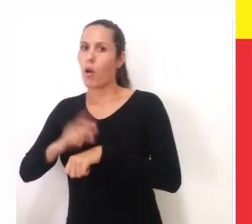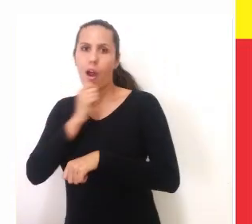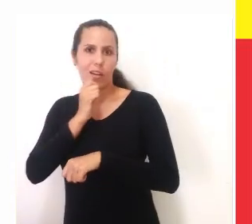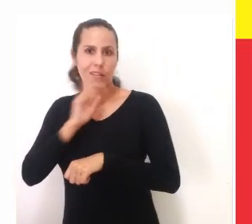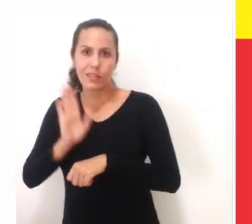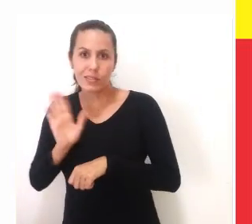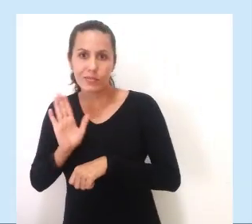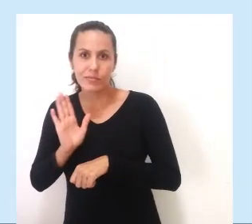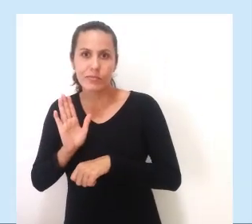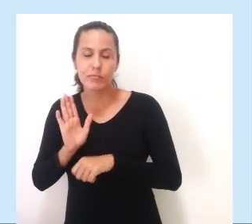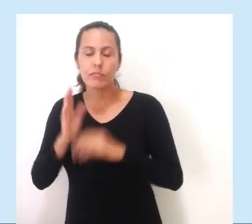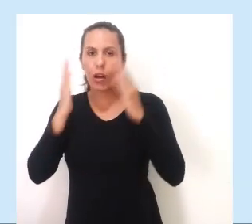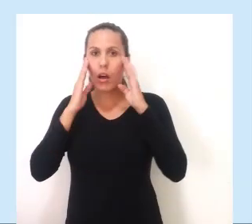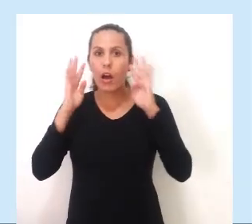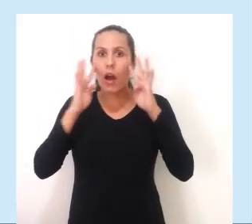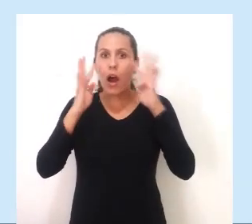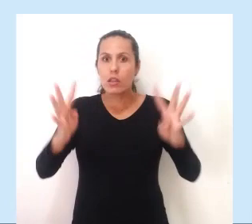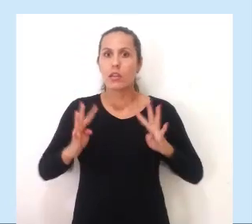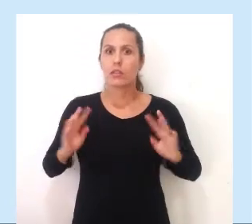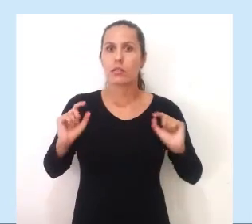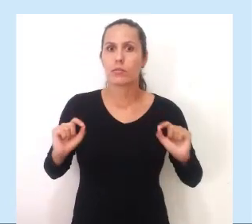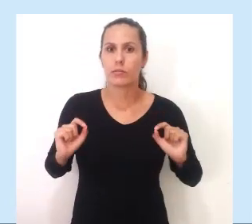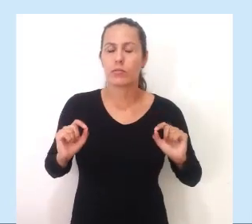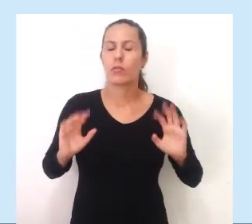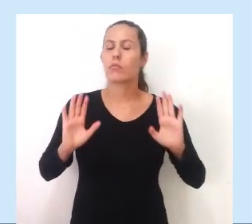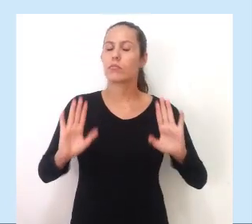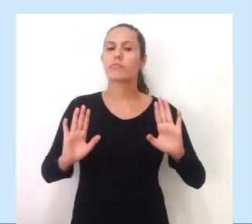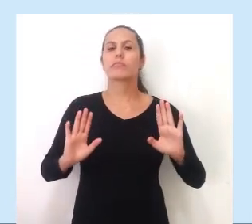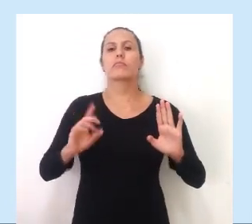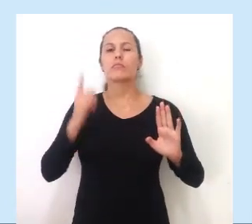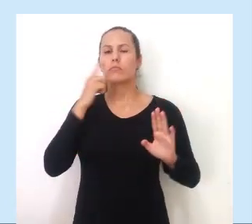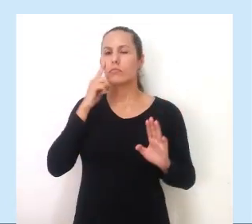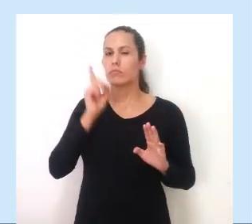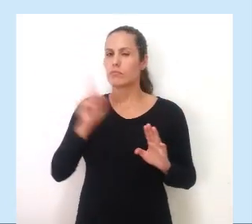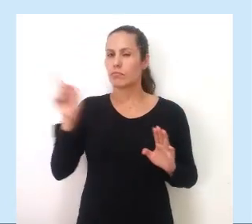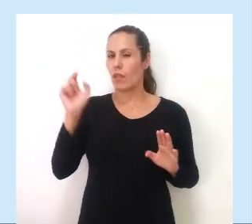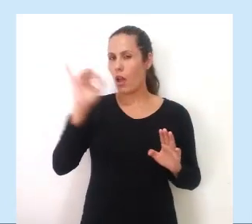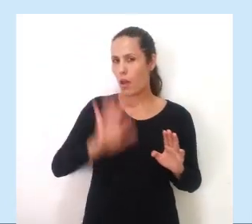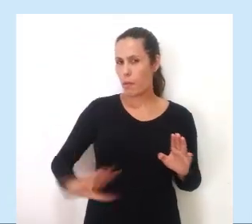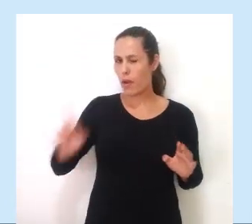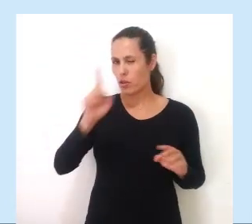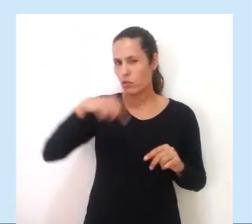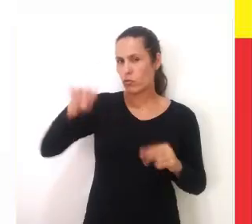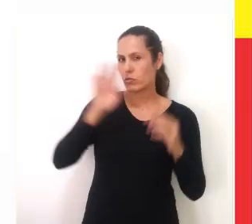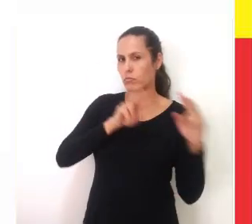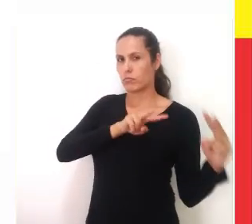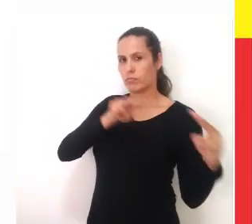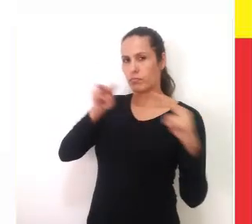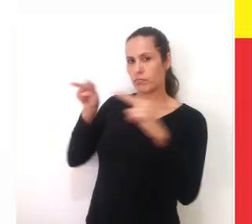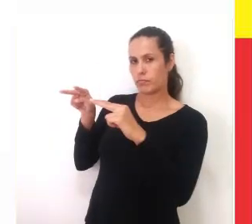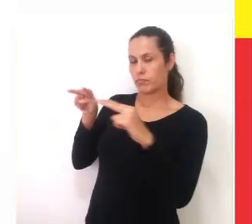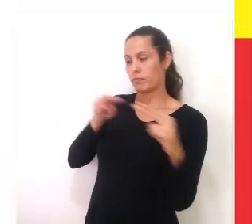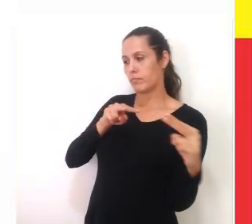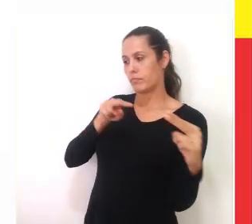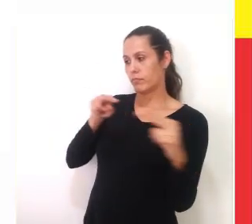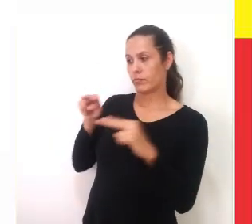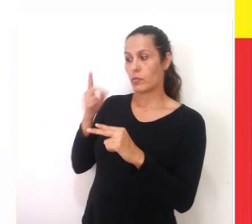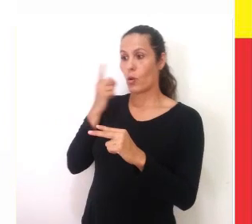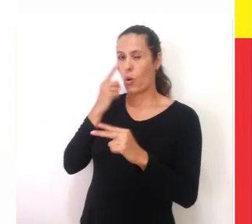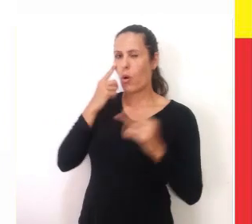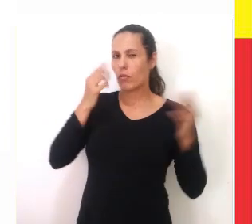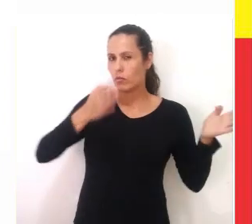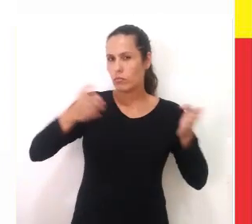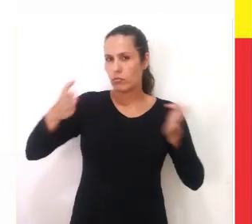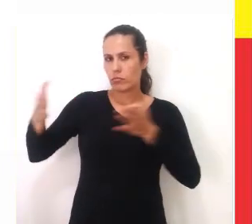não, tá? Ou não. Presta bem atenção nisso. Conforme a imagem que vocês estão observando na